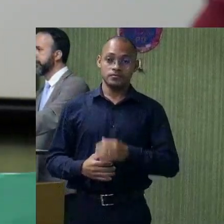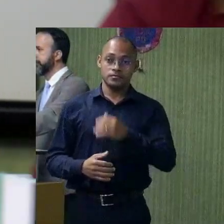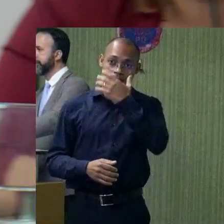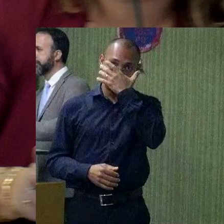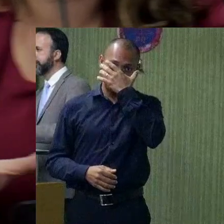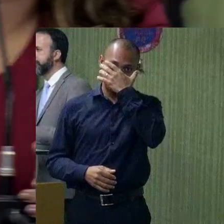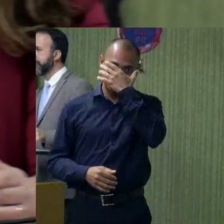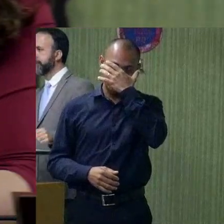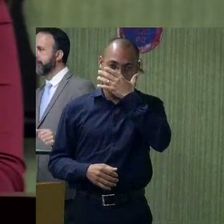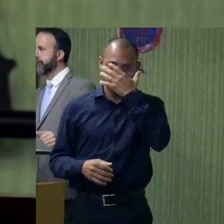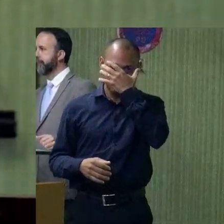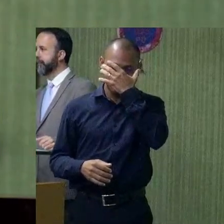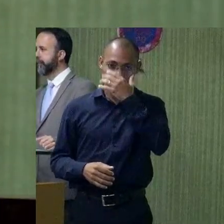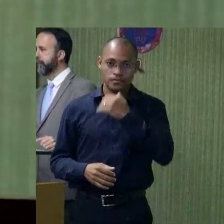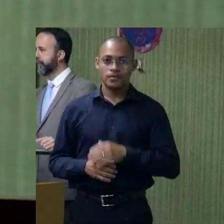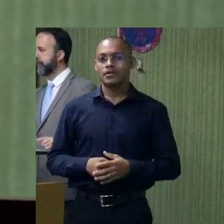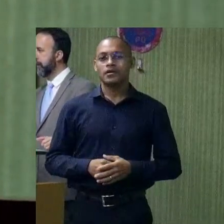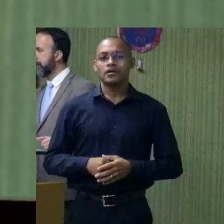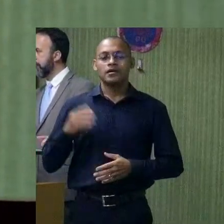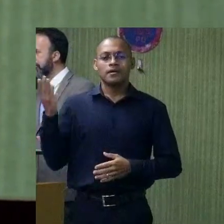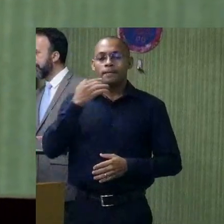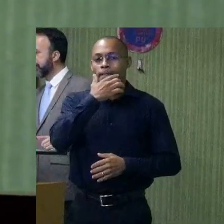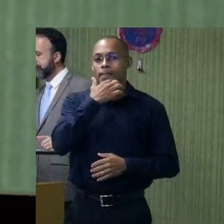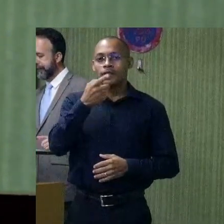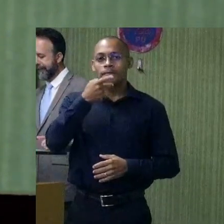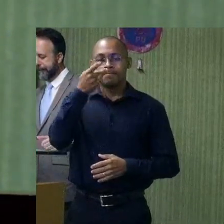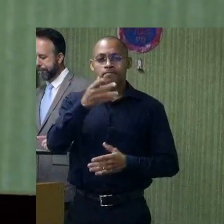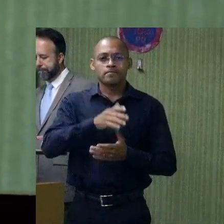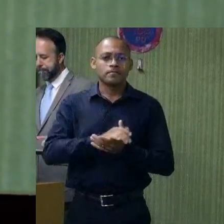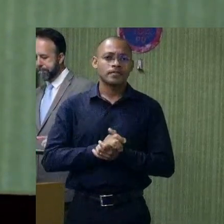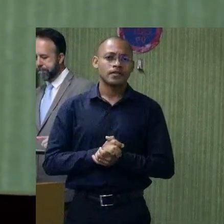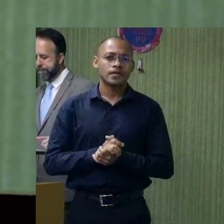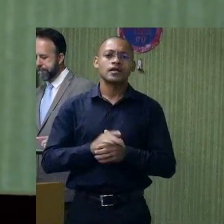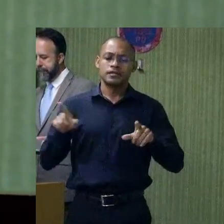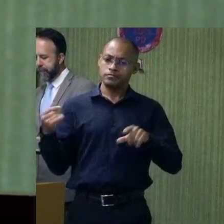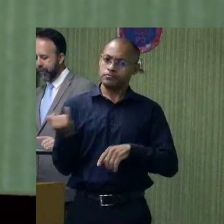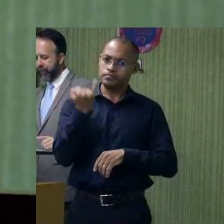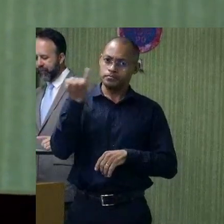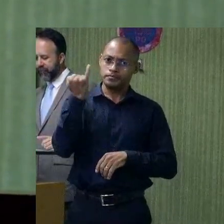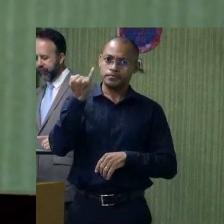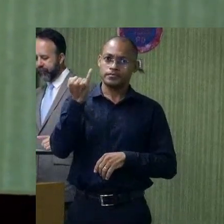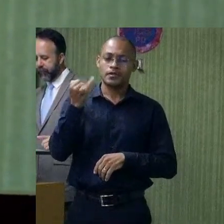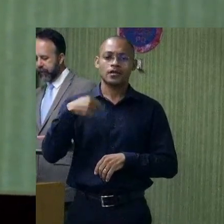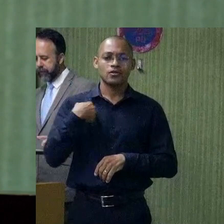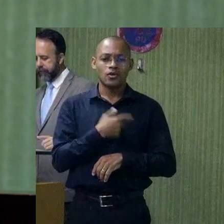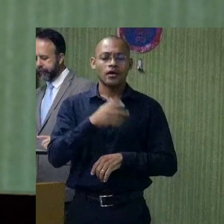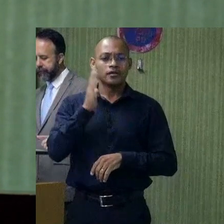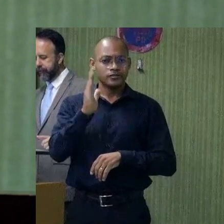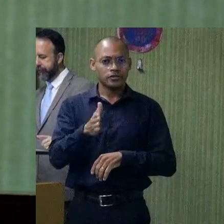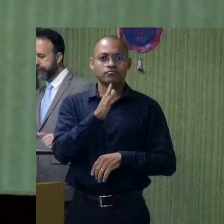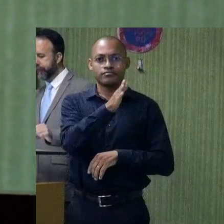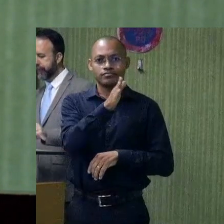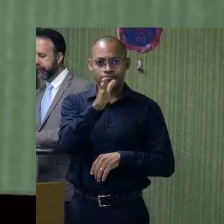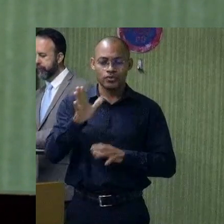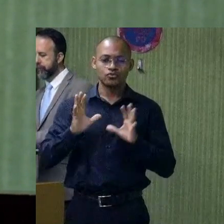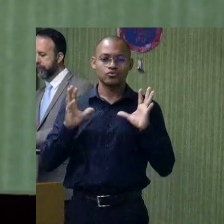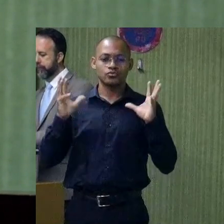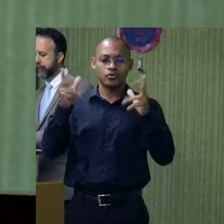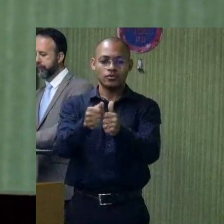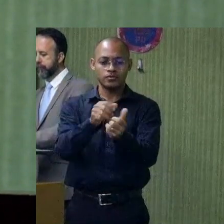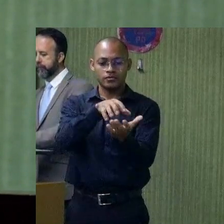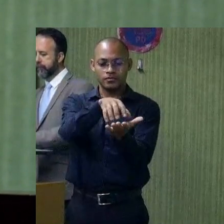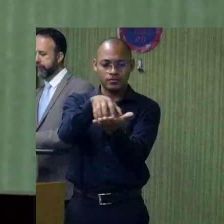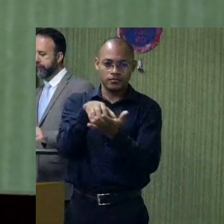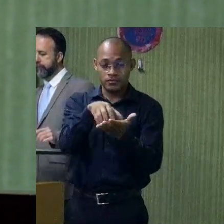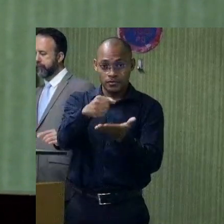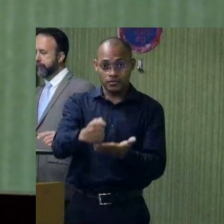quando surgem essas questões ali que nem nosso caso ali nós estamos demandando praticamente todos os centros de apoio na tuação agora